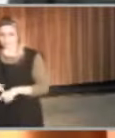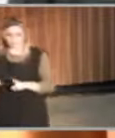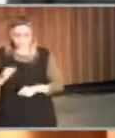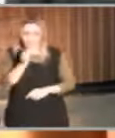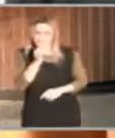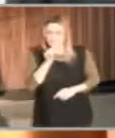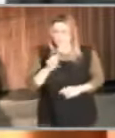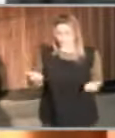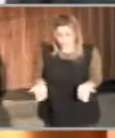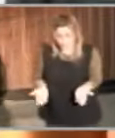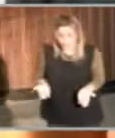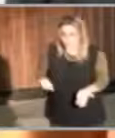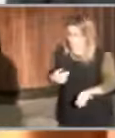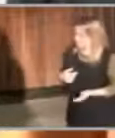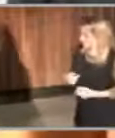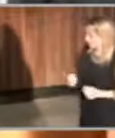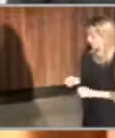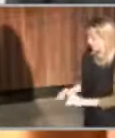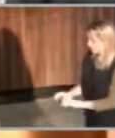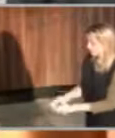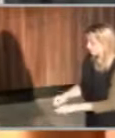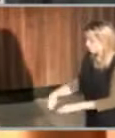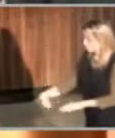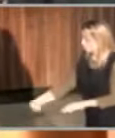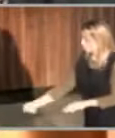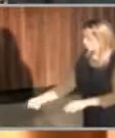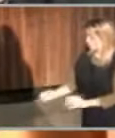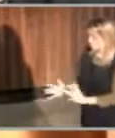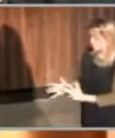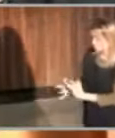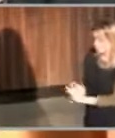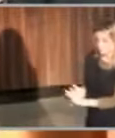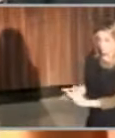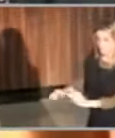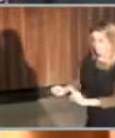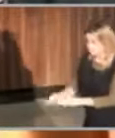filhos viram o poder de Deus em nossas vidas